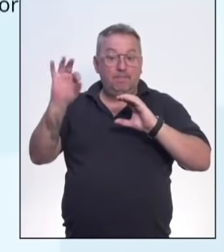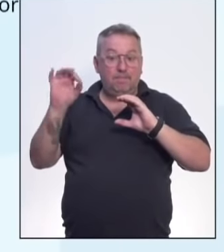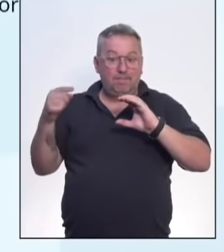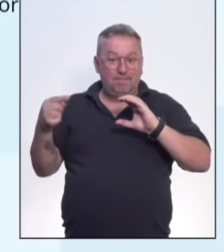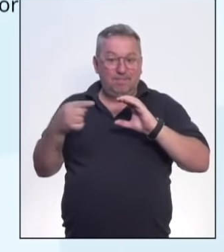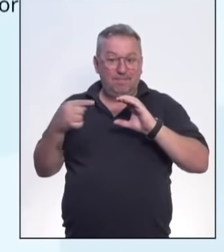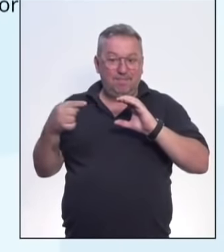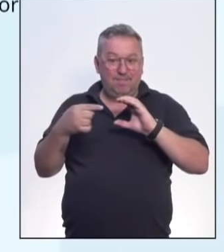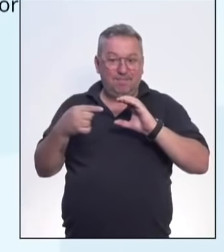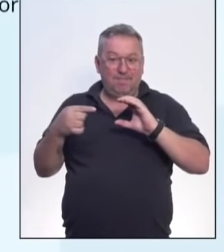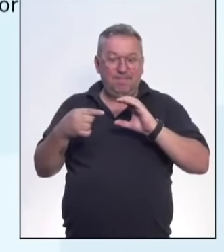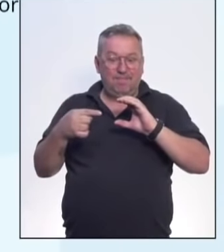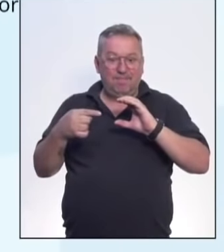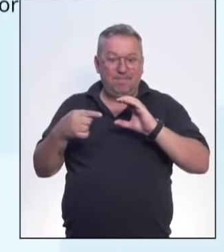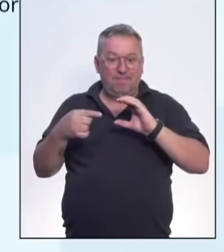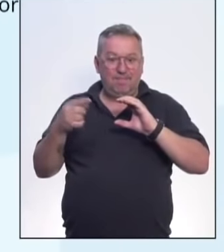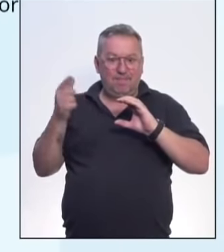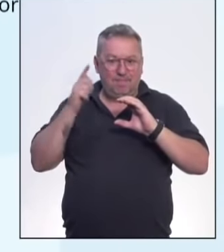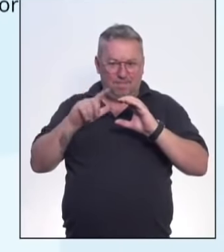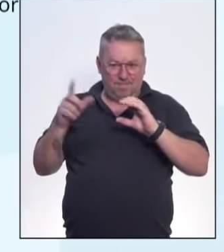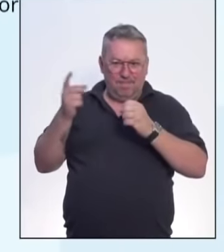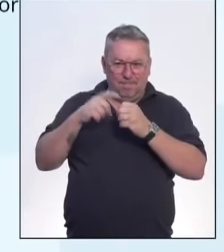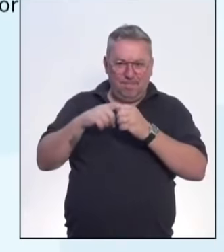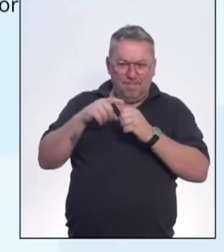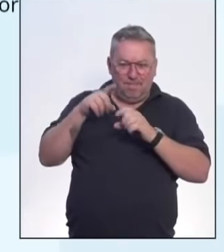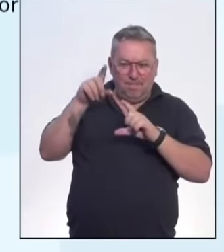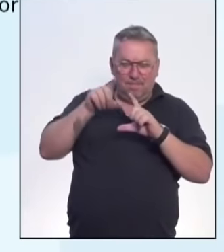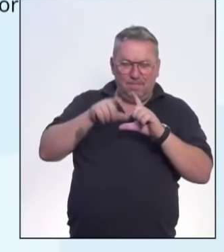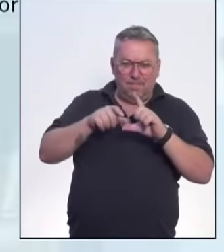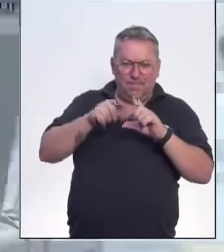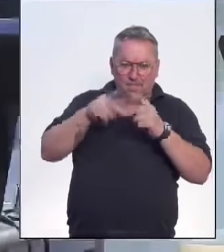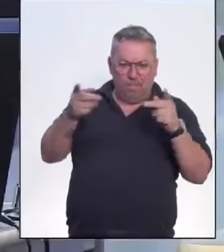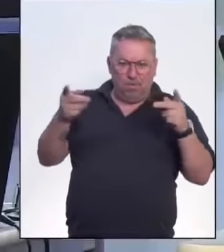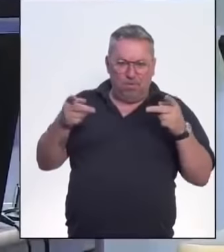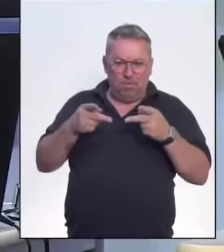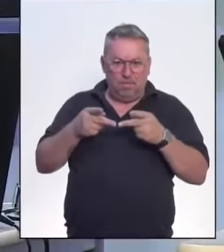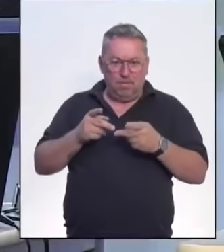a alternativa C. A gente consegue voltar no gráfico, Gustavo?